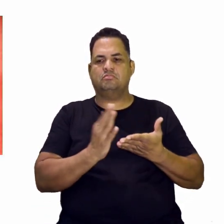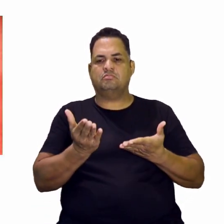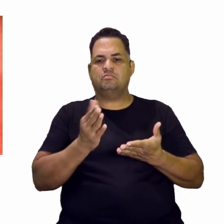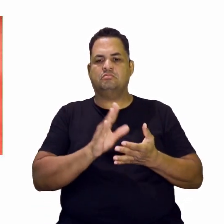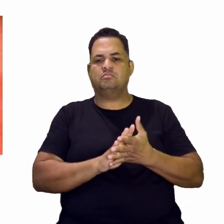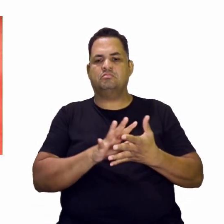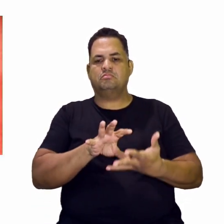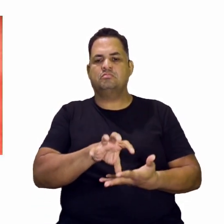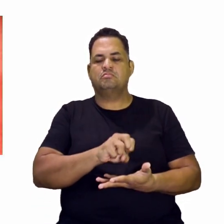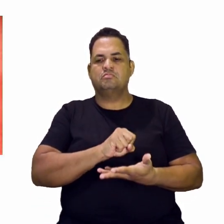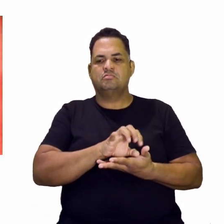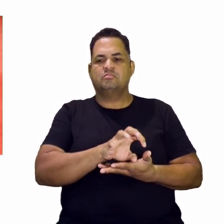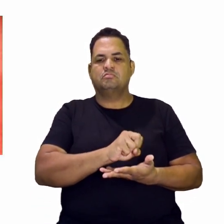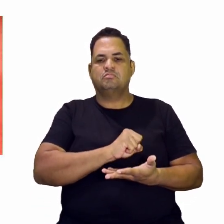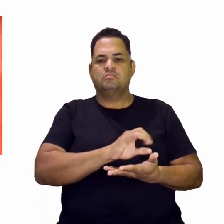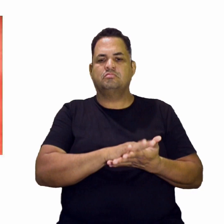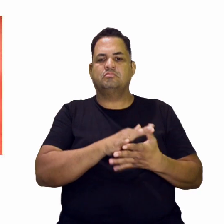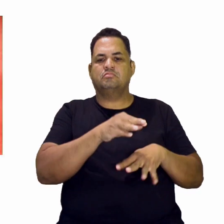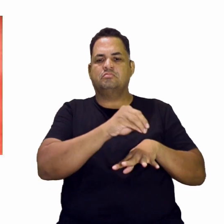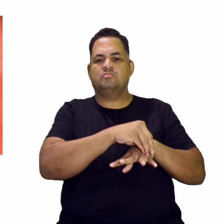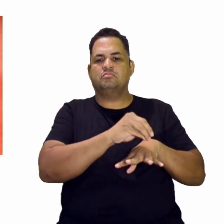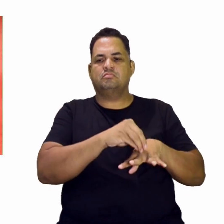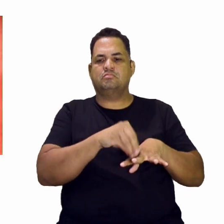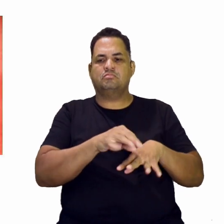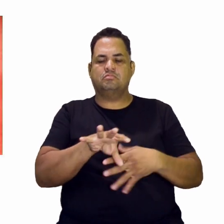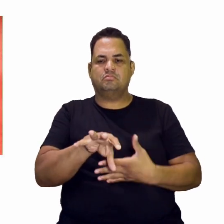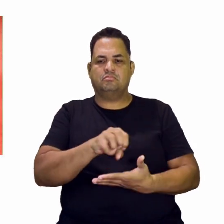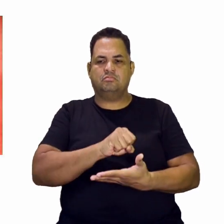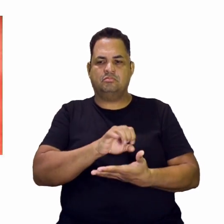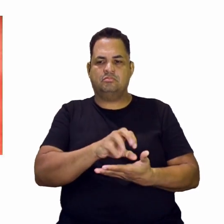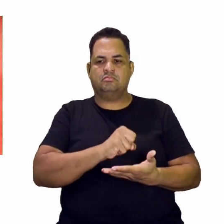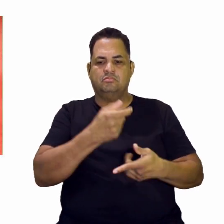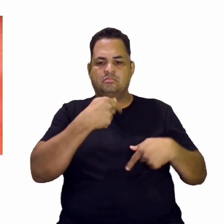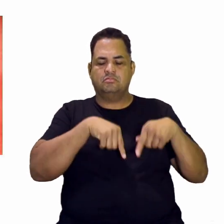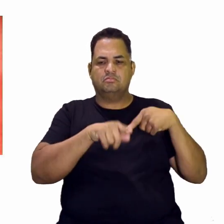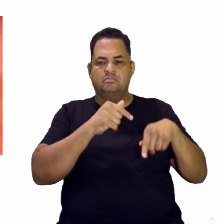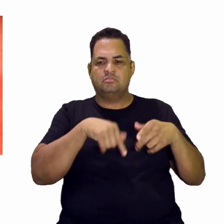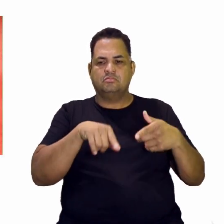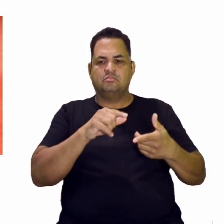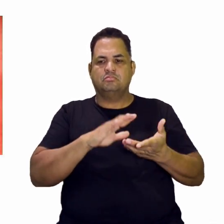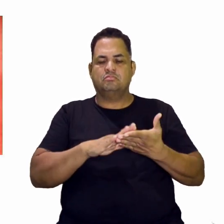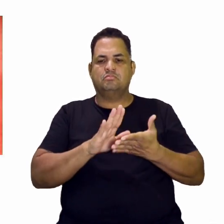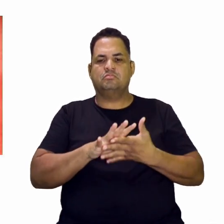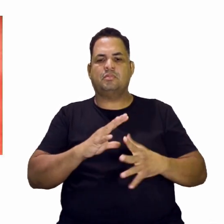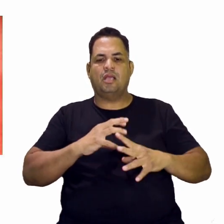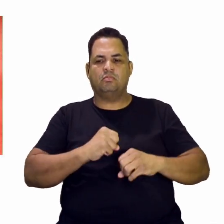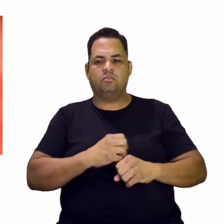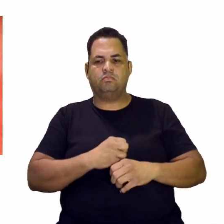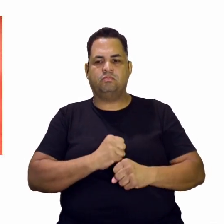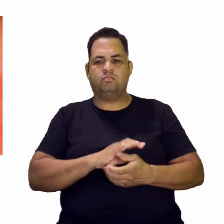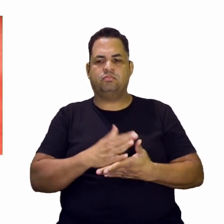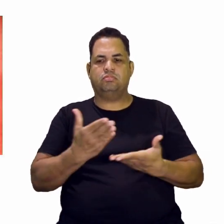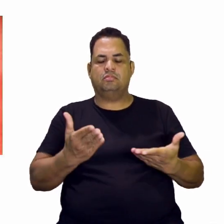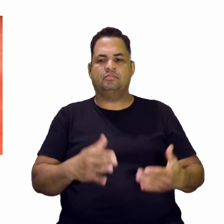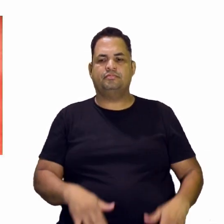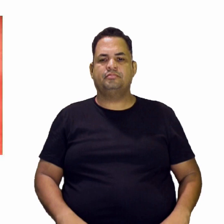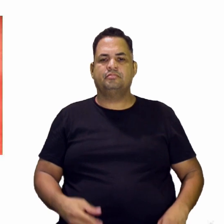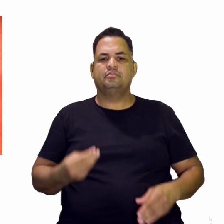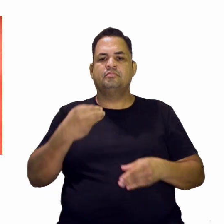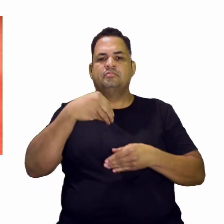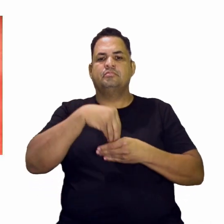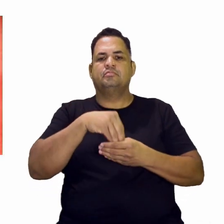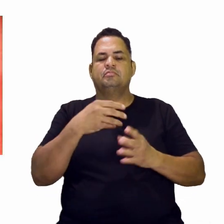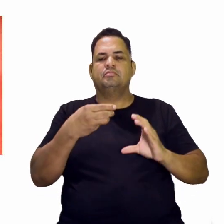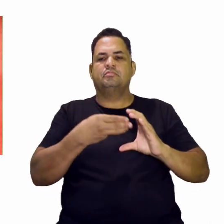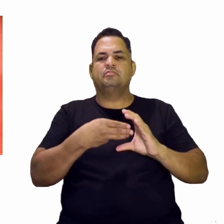vai absorver os nutrientes que ele já metabolizou, ou seja, que ele já digeriu, estava ali disponível nas células e ele